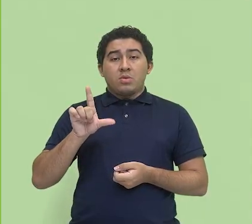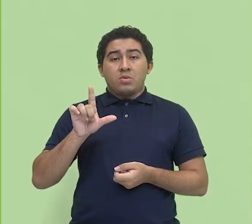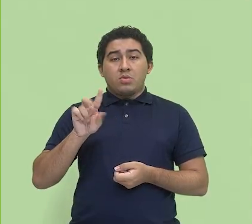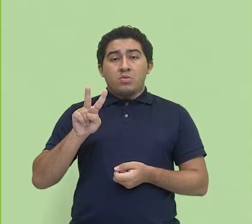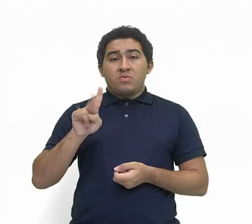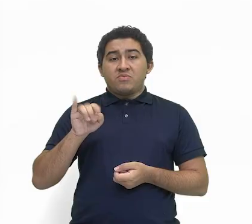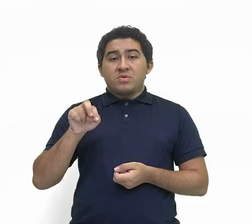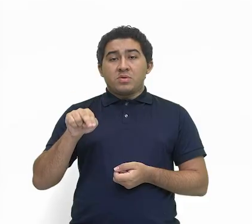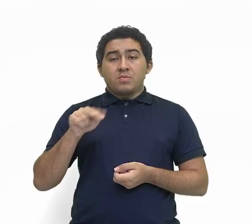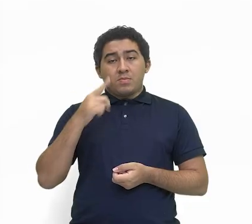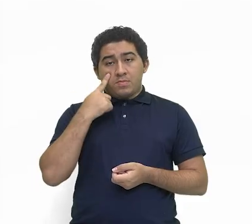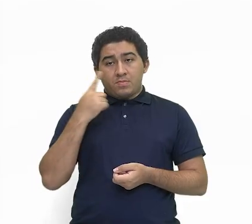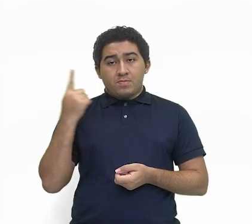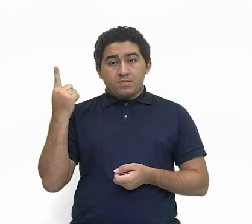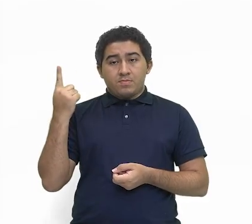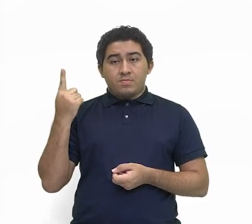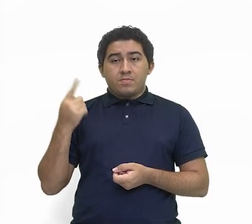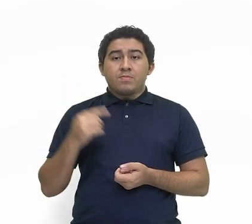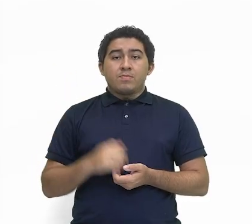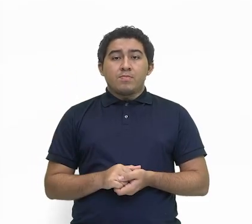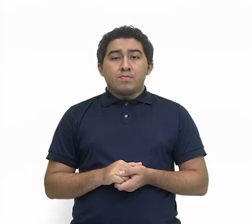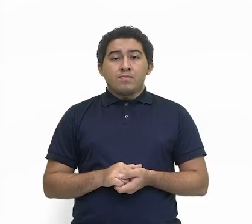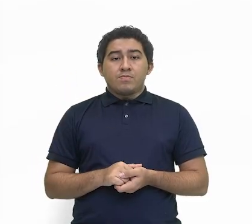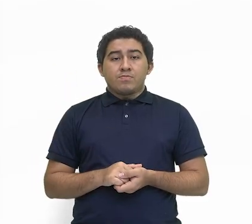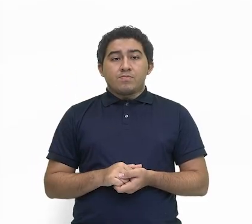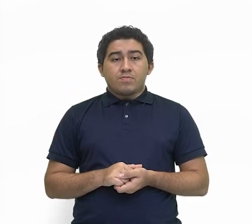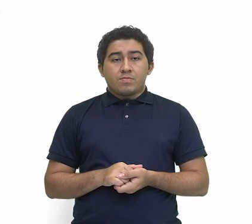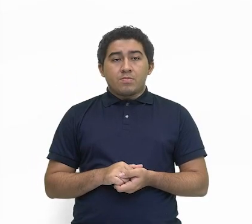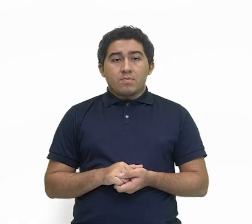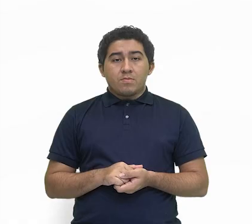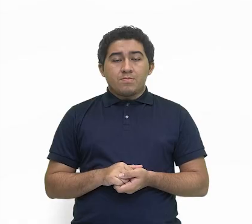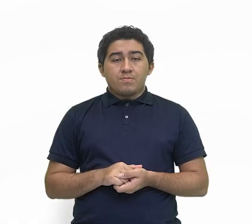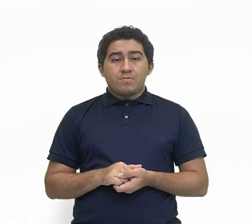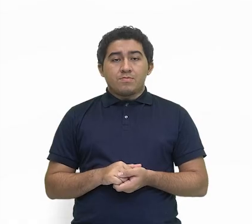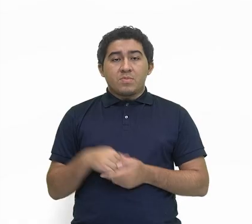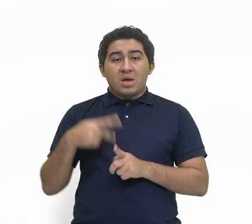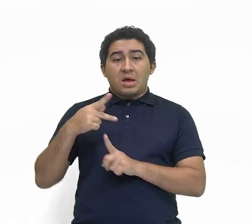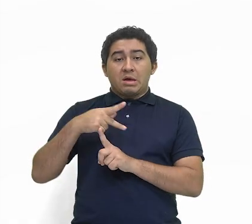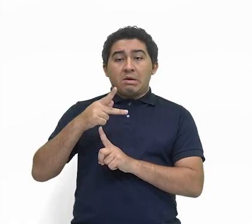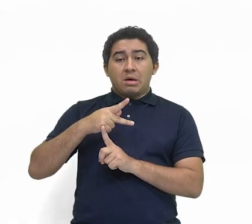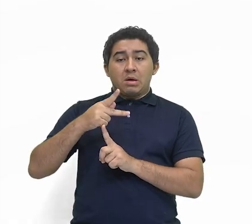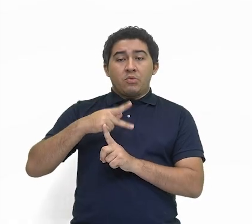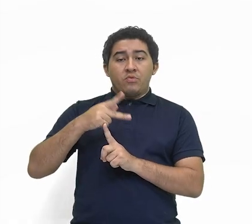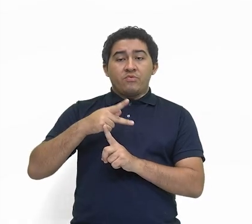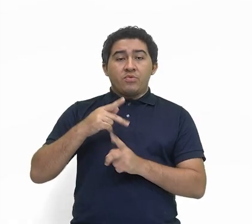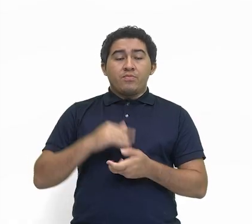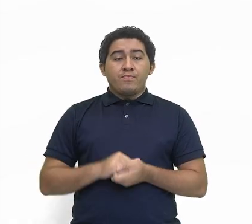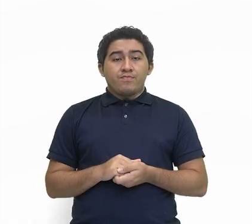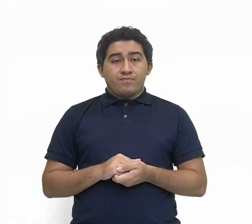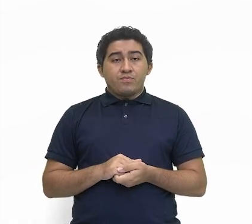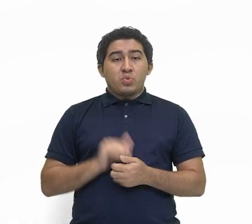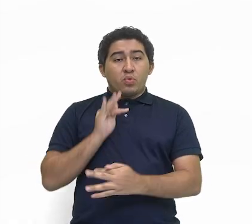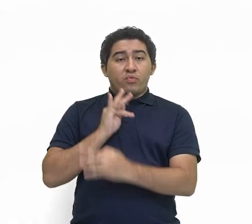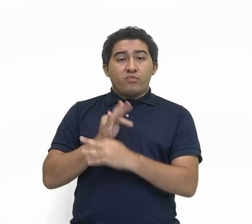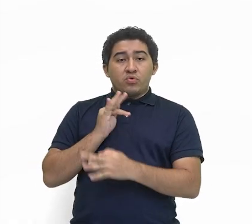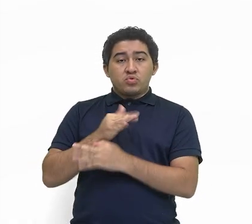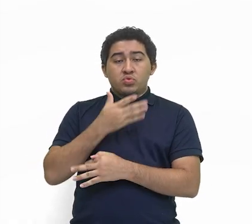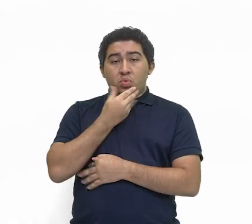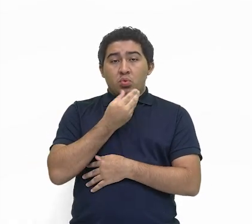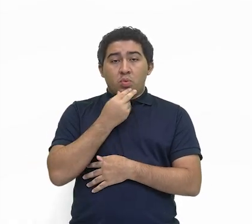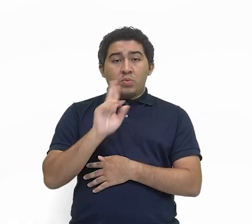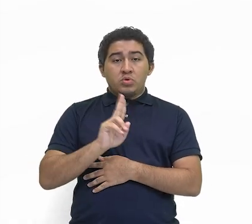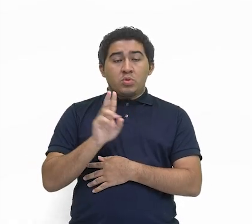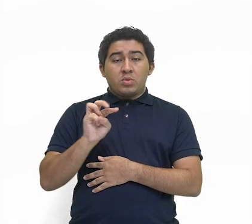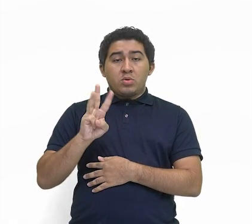Kelvin. Olha só, pessoal. Escala Kelvin. O físico irlandês William